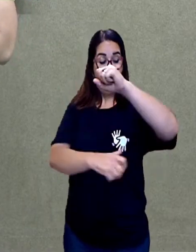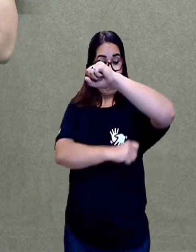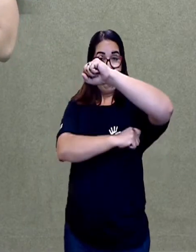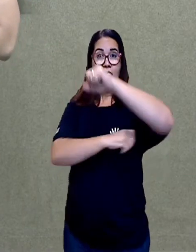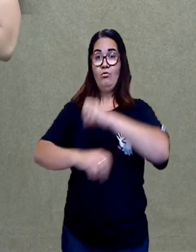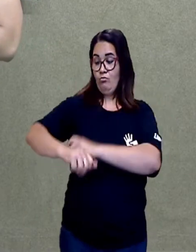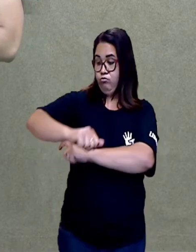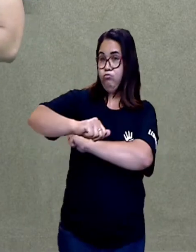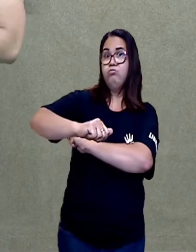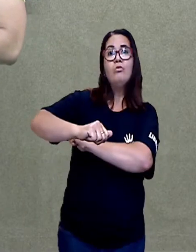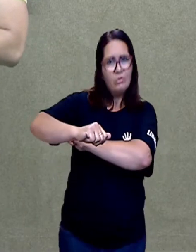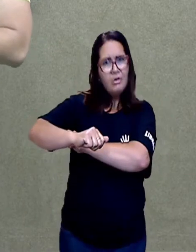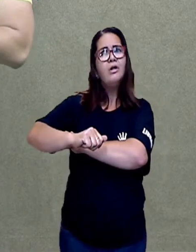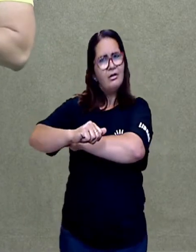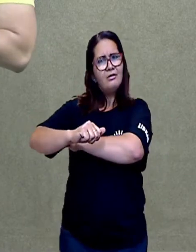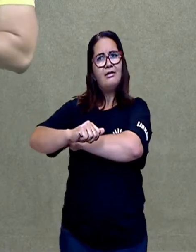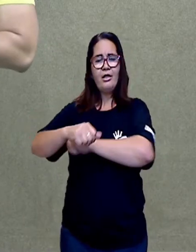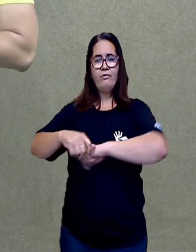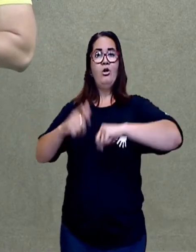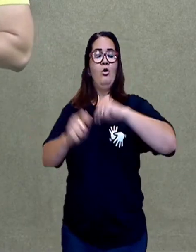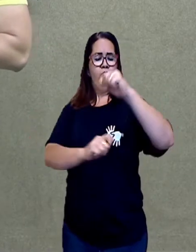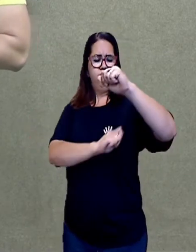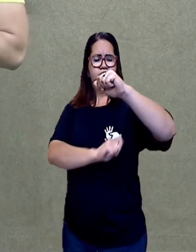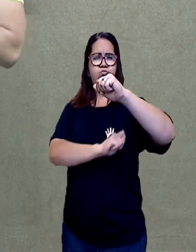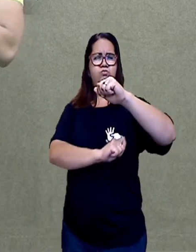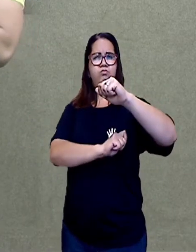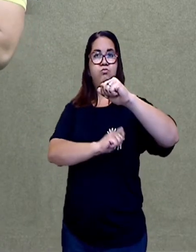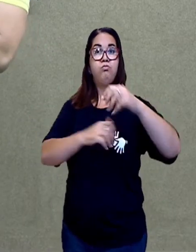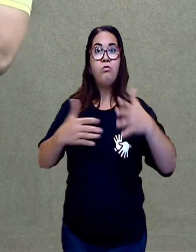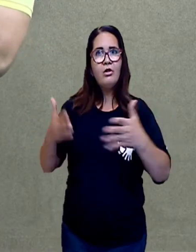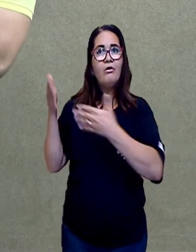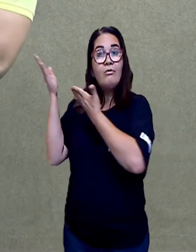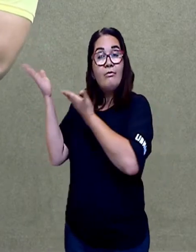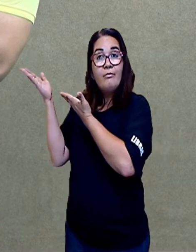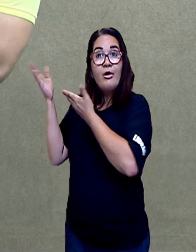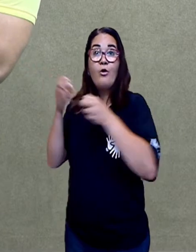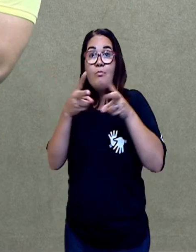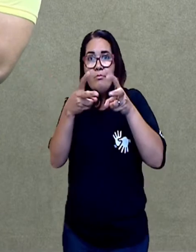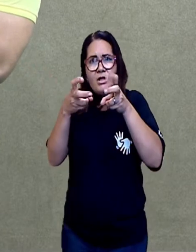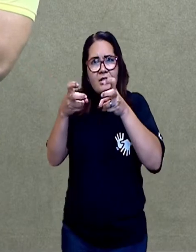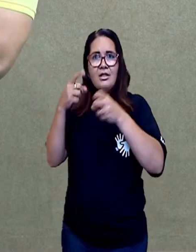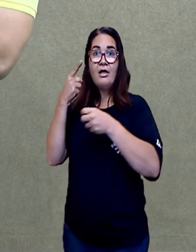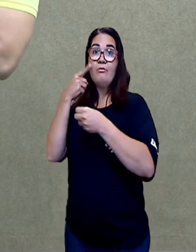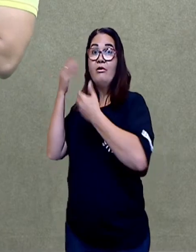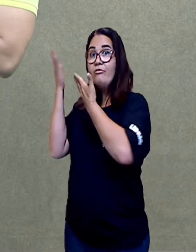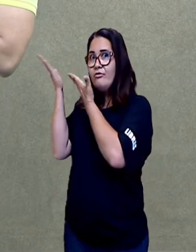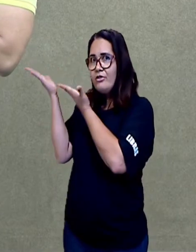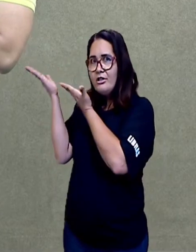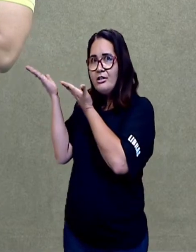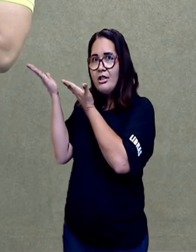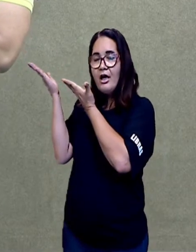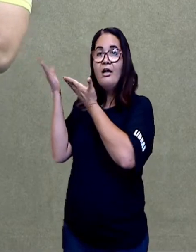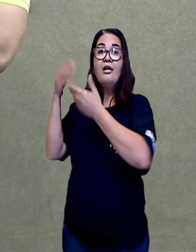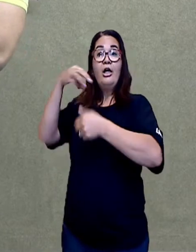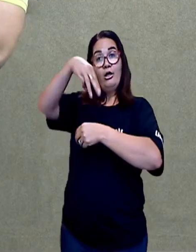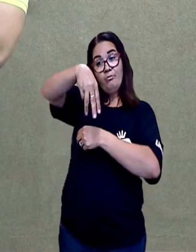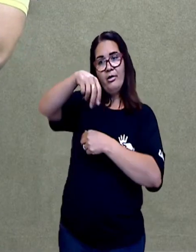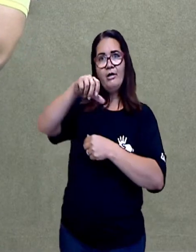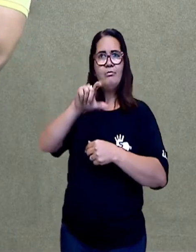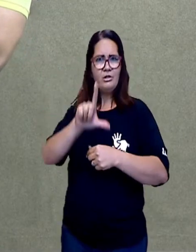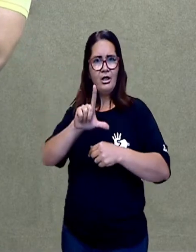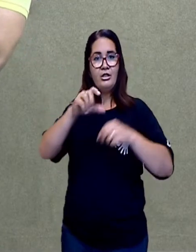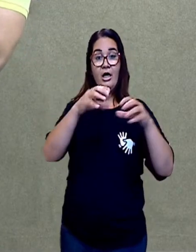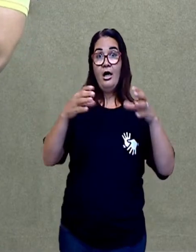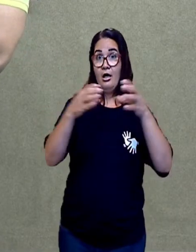formato, né, de aerosol, o que você vai analisar? Ele tem a medida de capacidade ml e também tem a